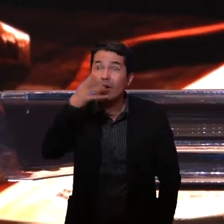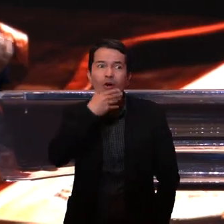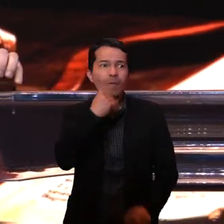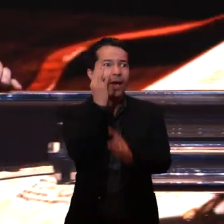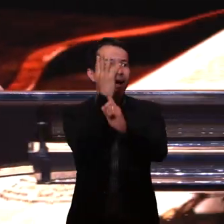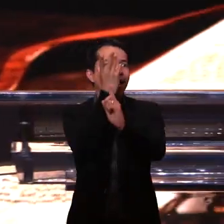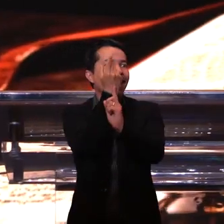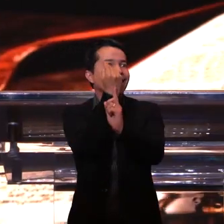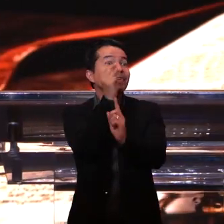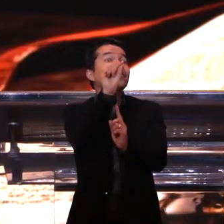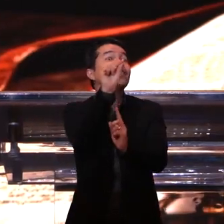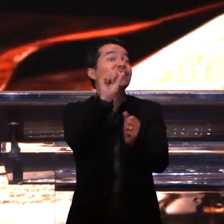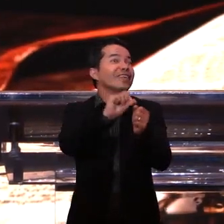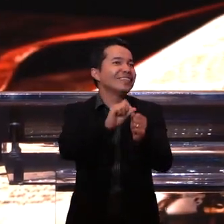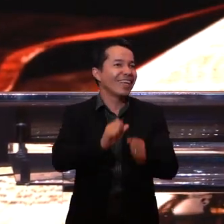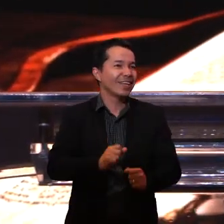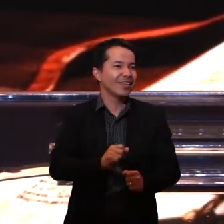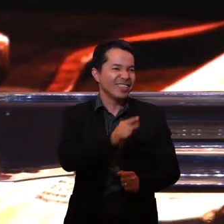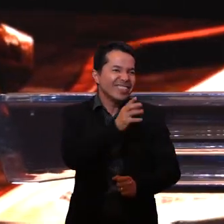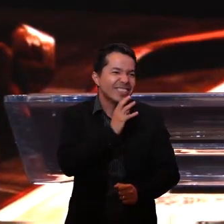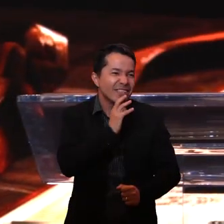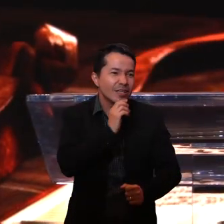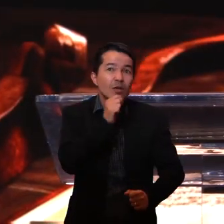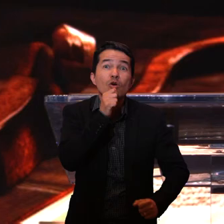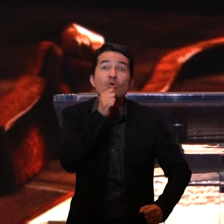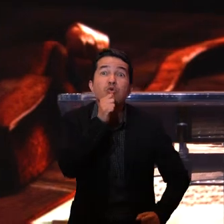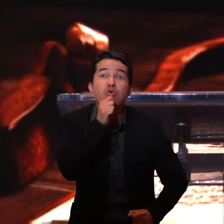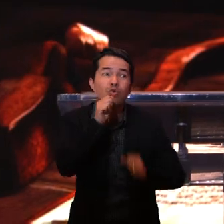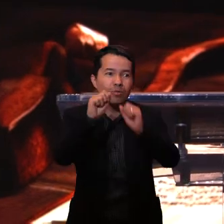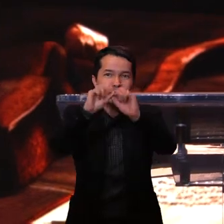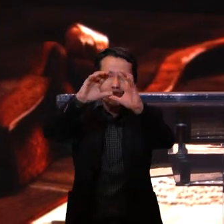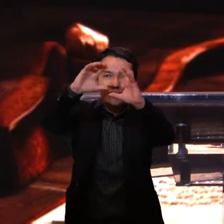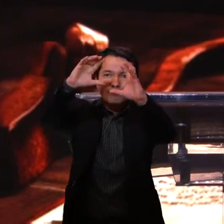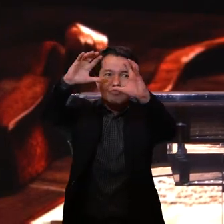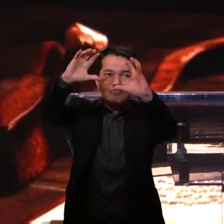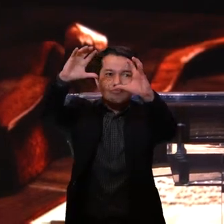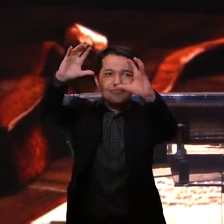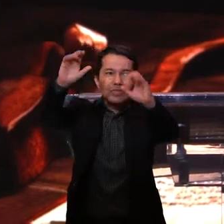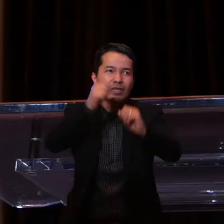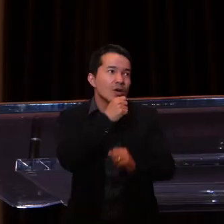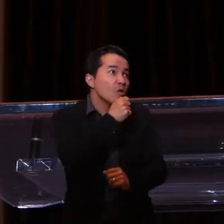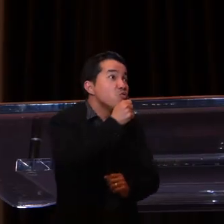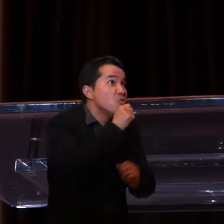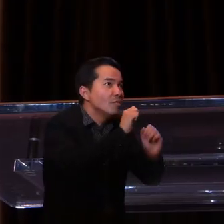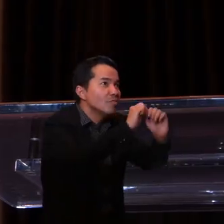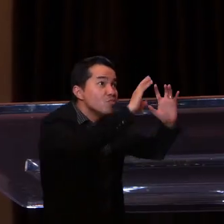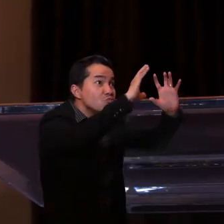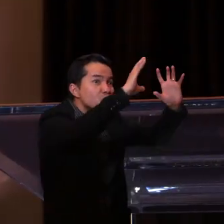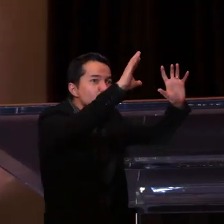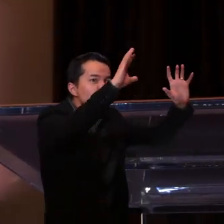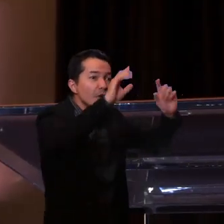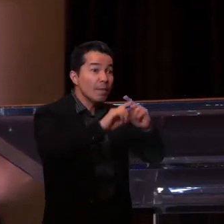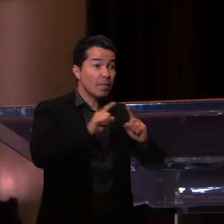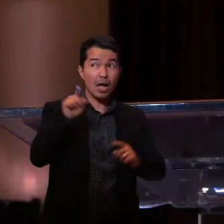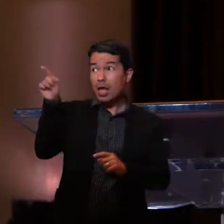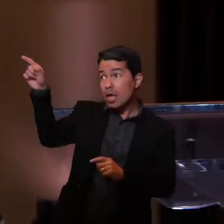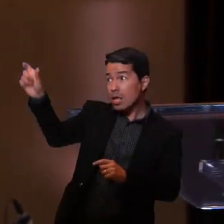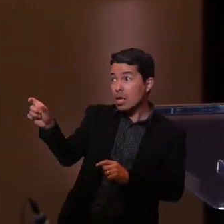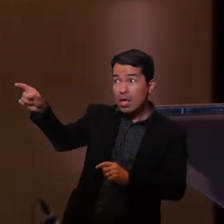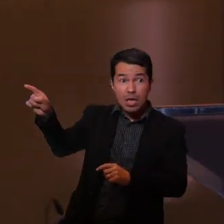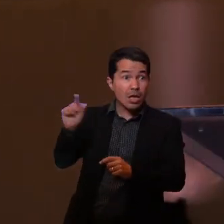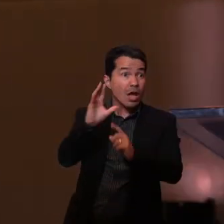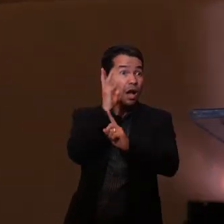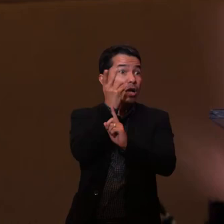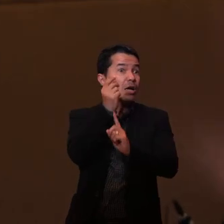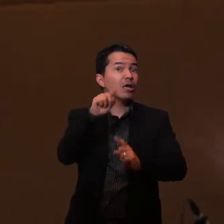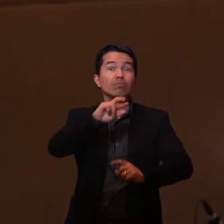eu fiquei observando as crianças, elas corriam atrás, às vezes de um cavalo, de uma boneca, de algo que aquele homem tinha feito, mas